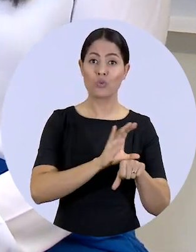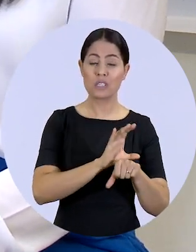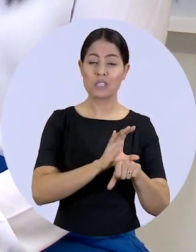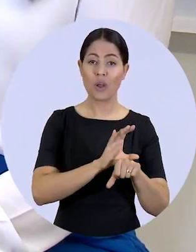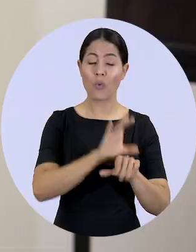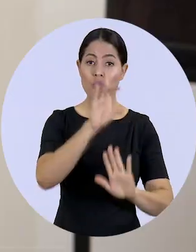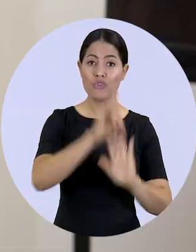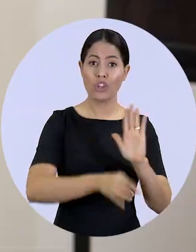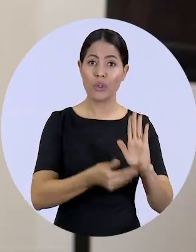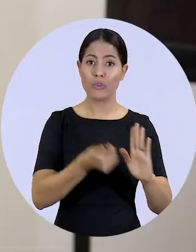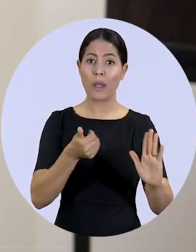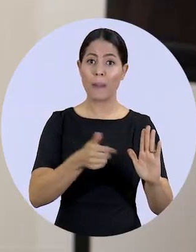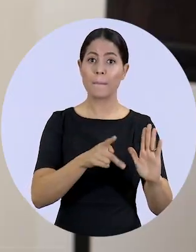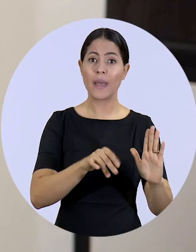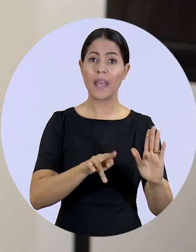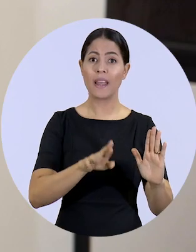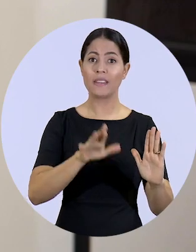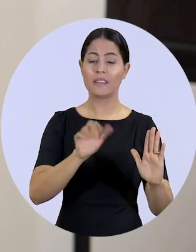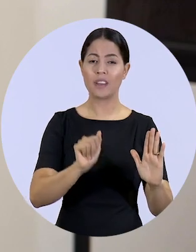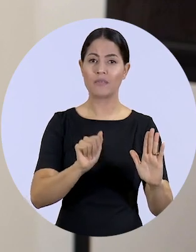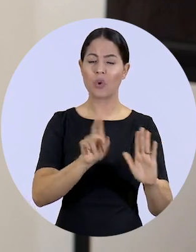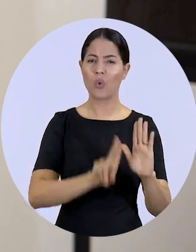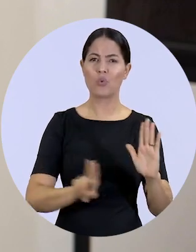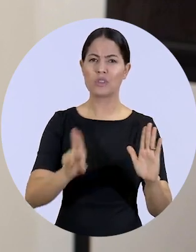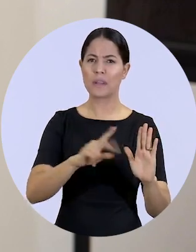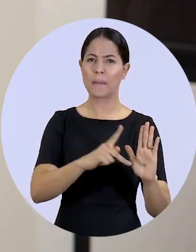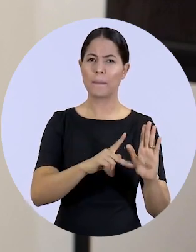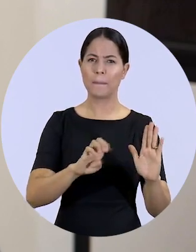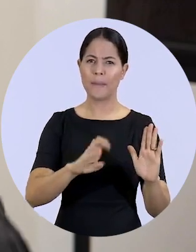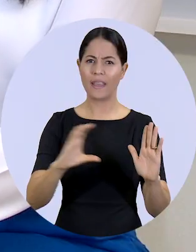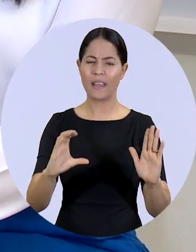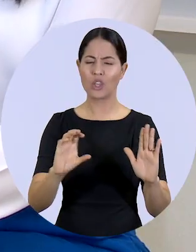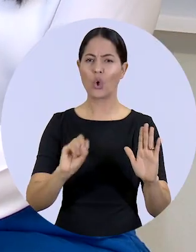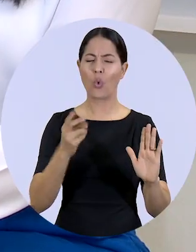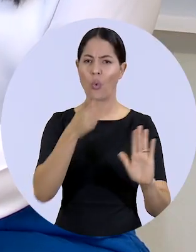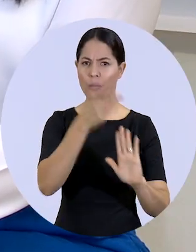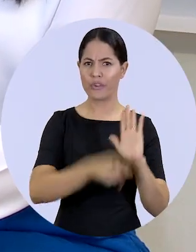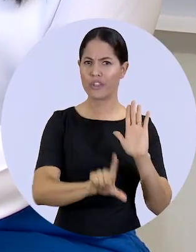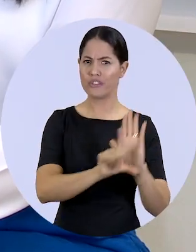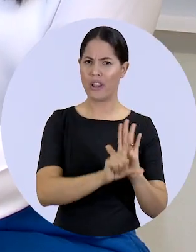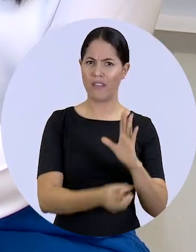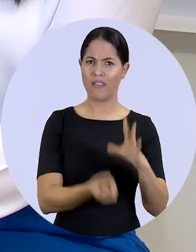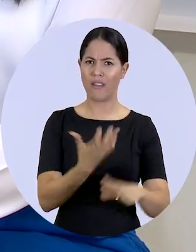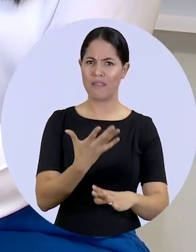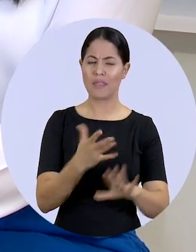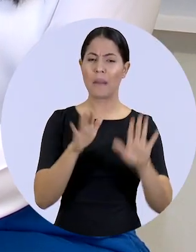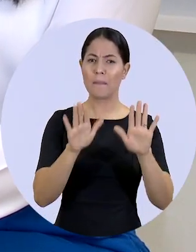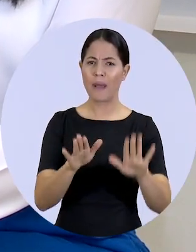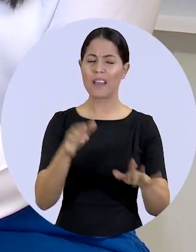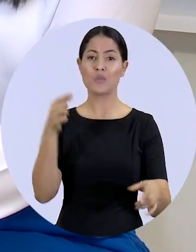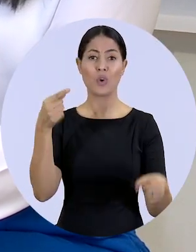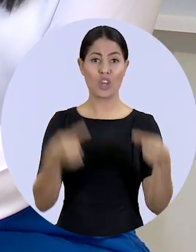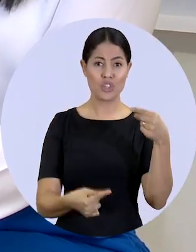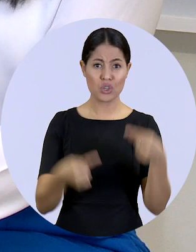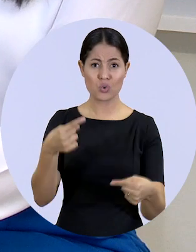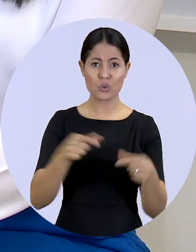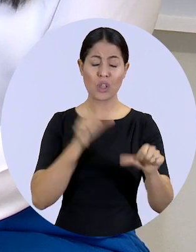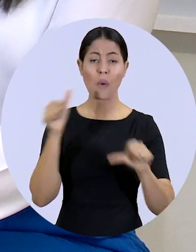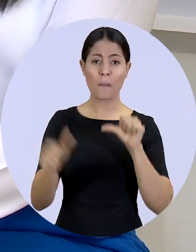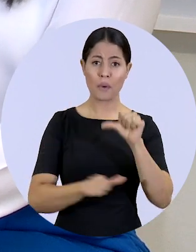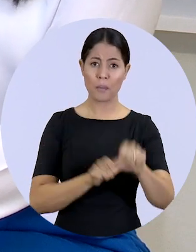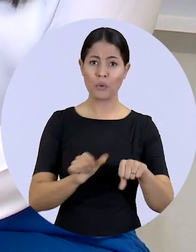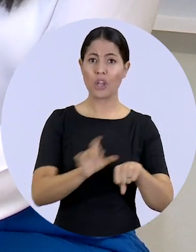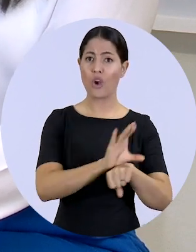pétrea via PEC ou até mesmo via projeto de lei. Agora, uma discussão para mudar uma cláusula pétrea